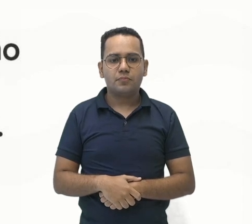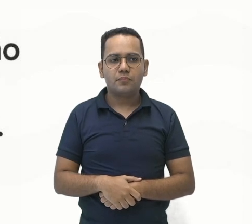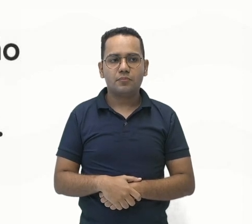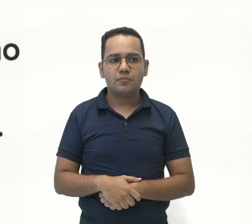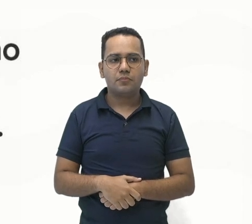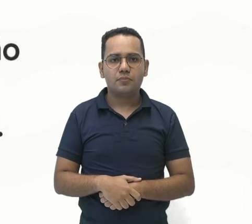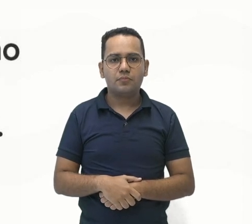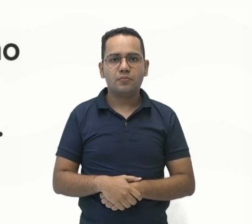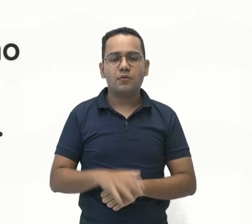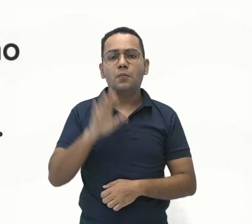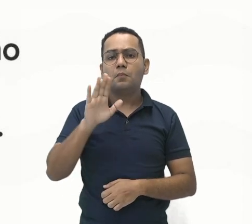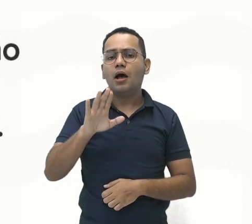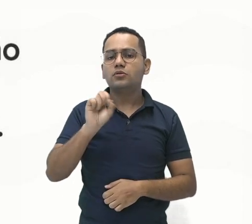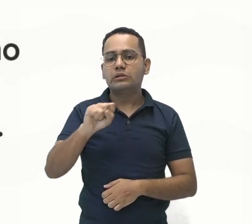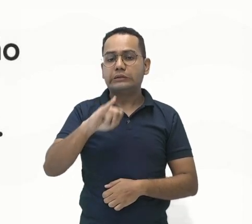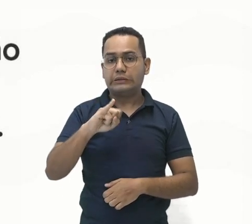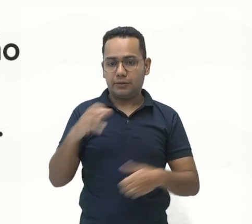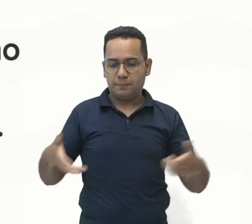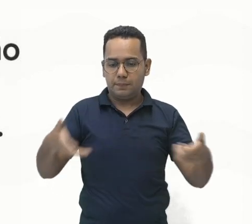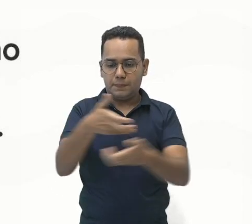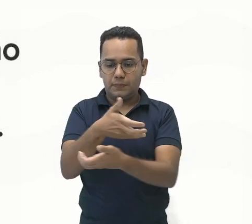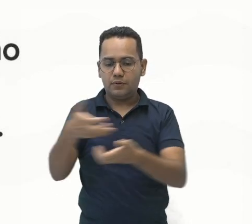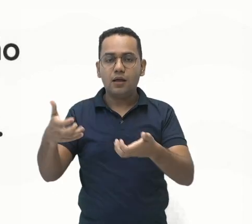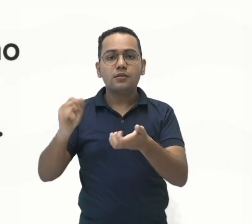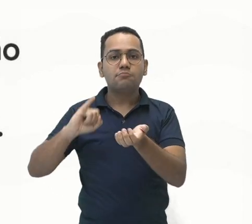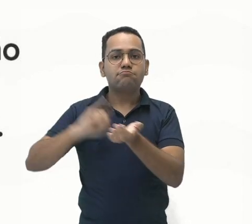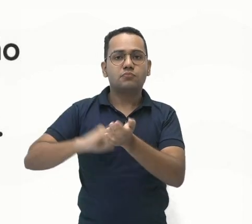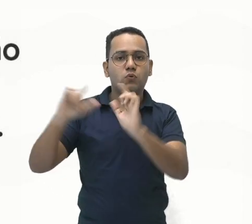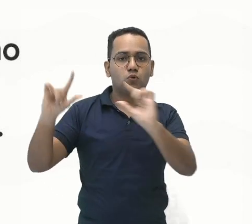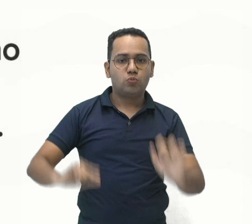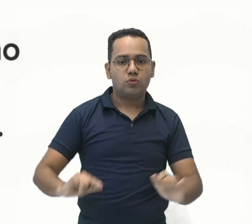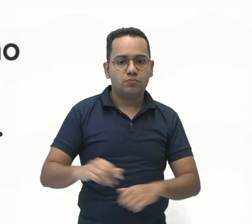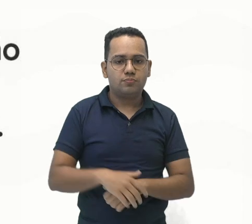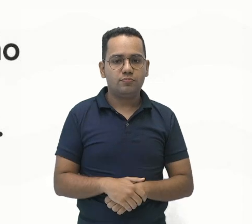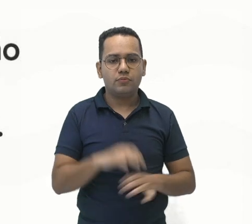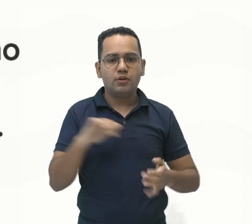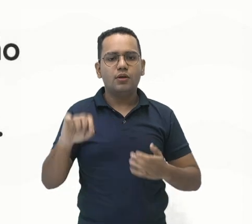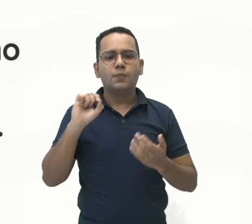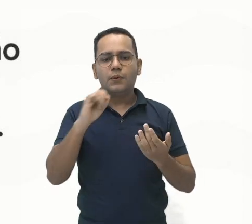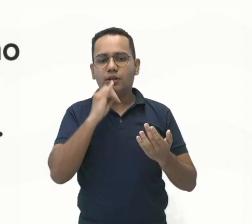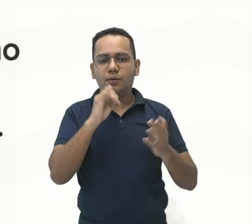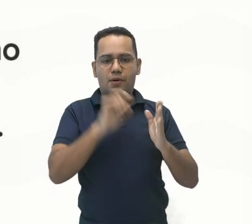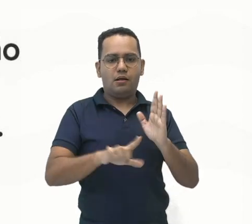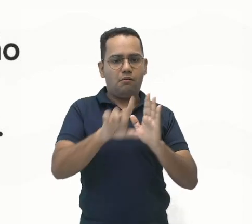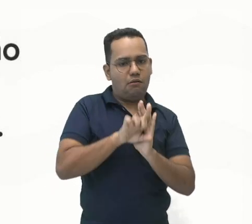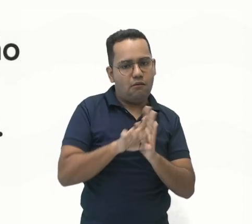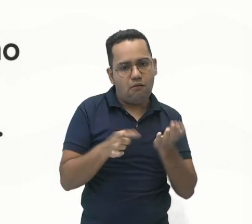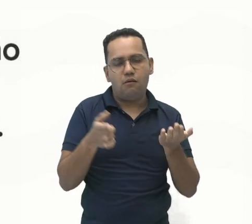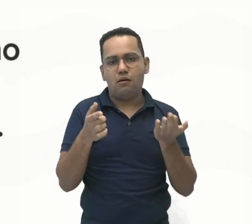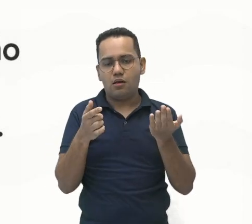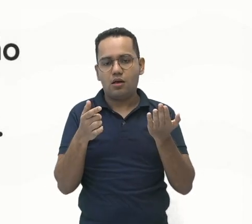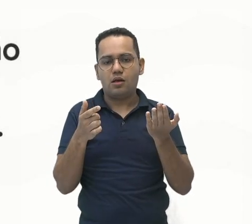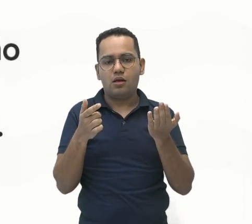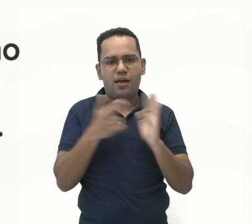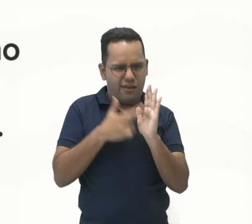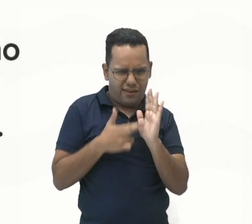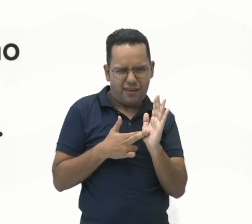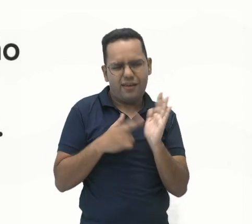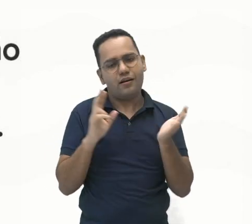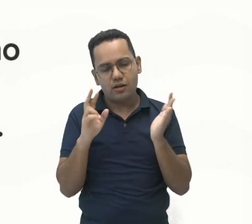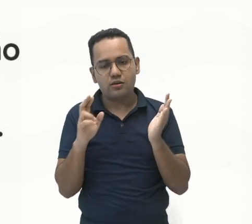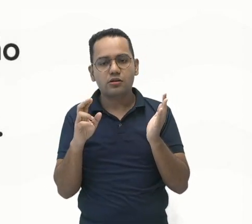essas barreiras alfandegárias, esses impostos, eles vão sendo eliminados, certo? Vão sendo eliminados ali as leis,